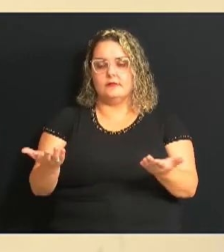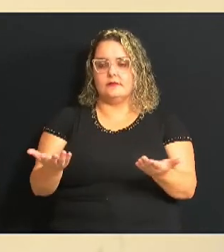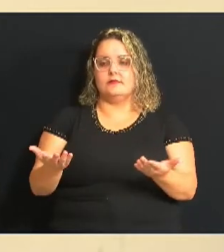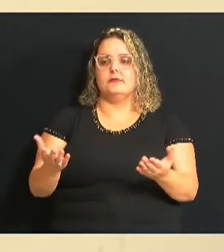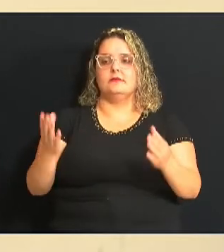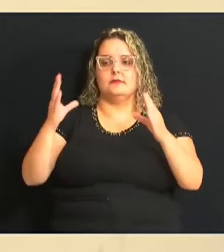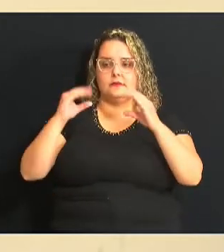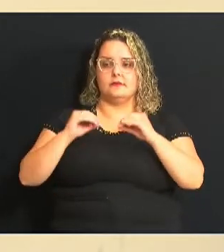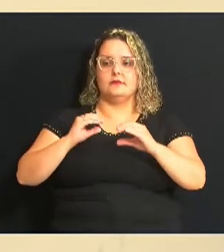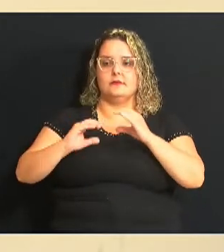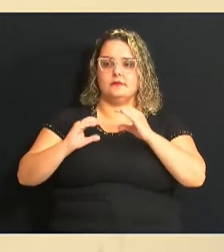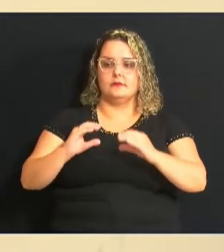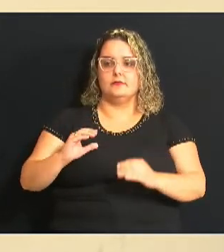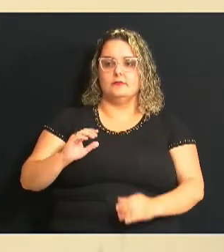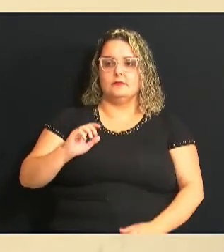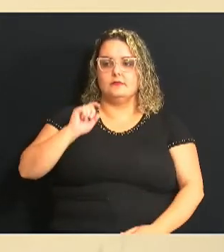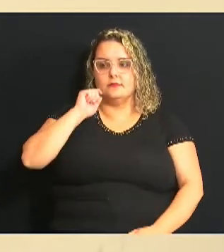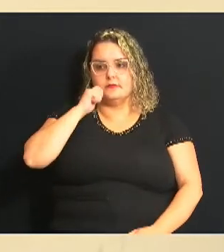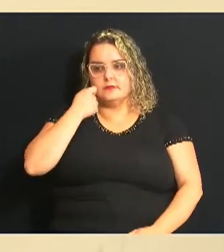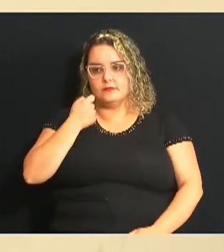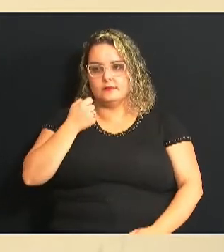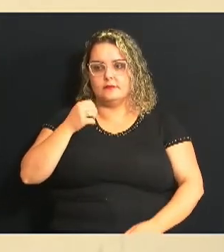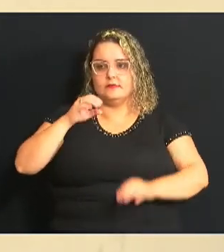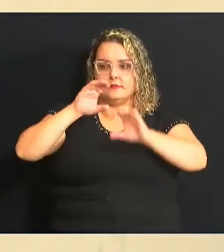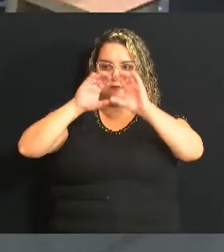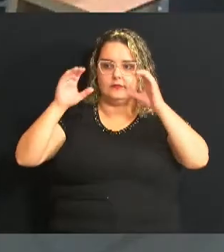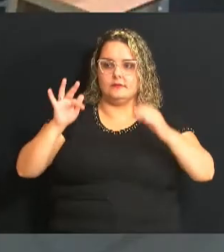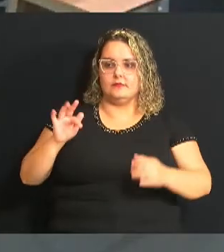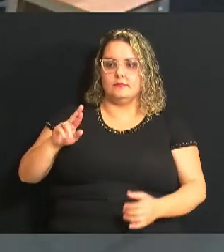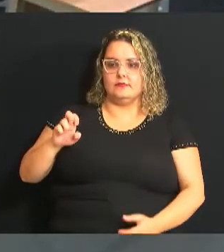canção Pão do Céu, de Fred Hammond.